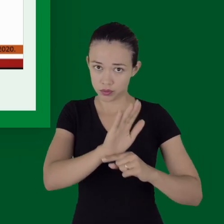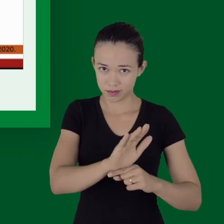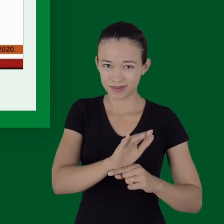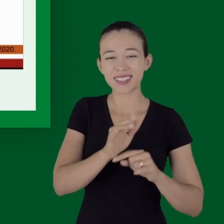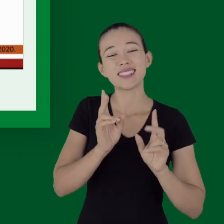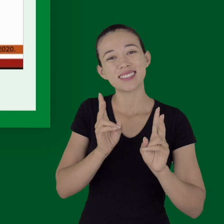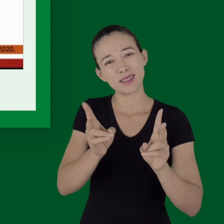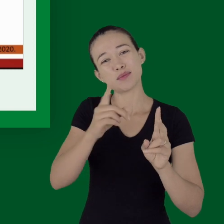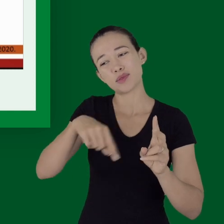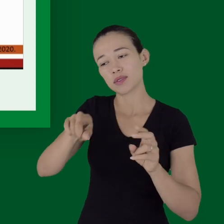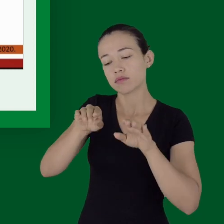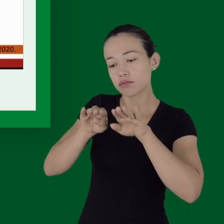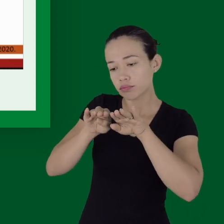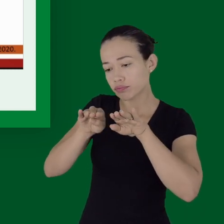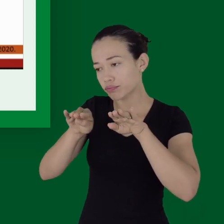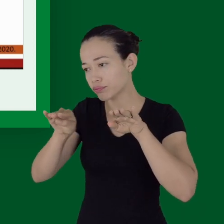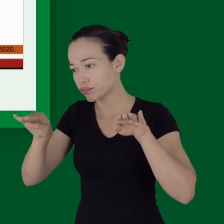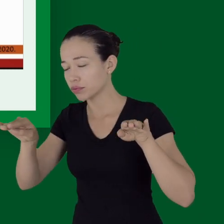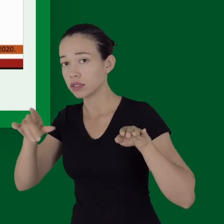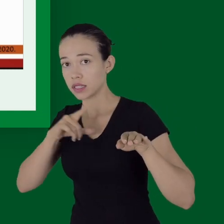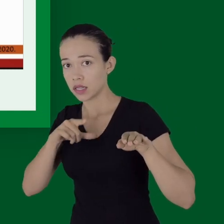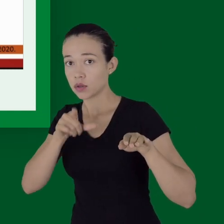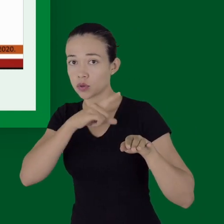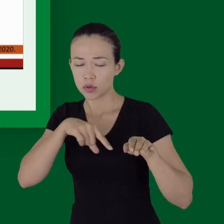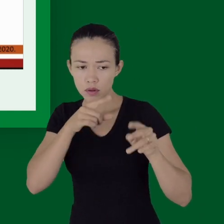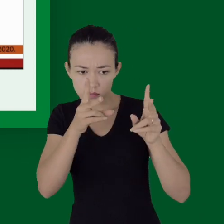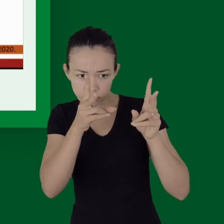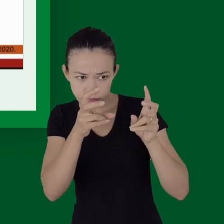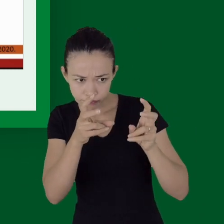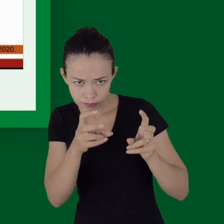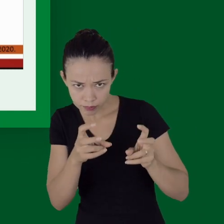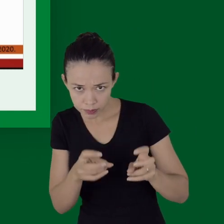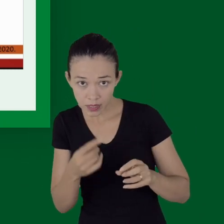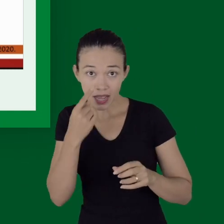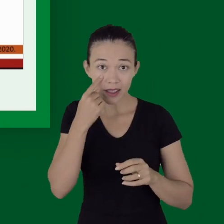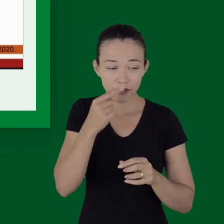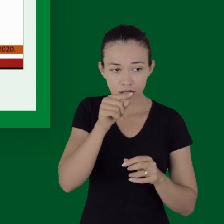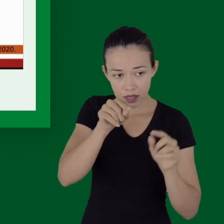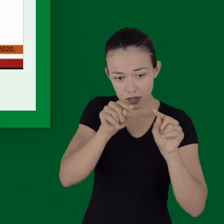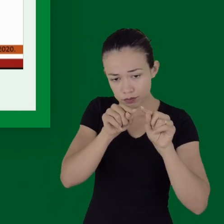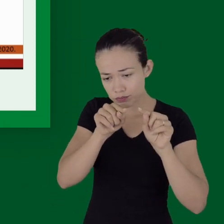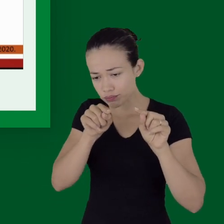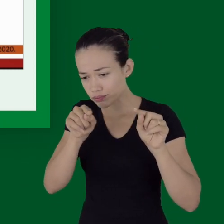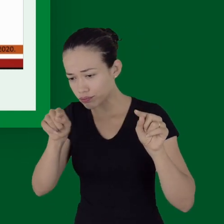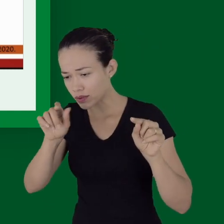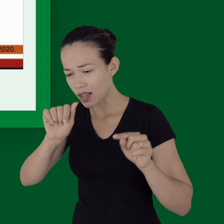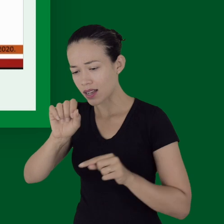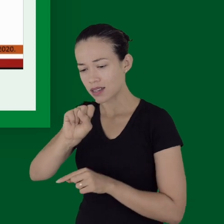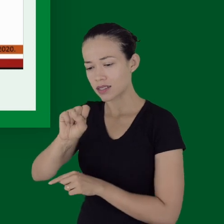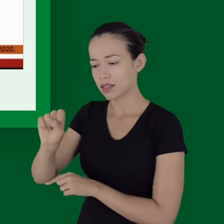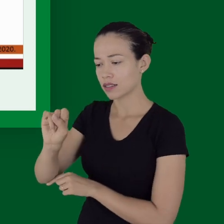linha reta, a gente tem que checar isso, para confirmar se realmente é uma sistolia verdadeira.